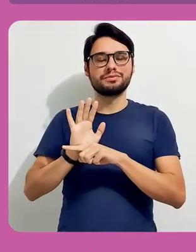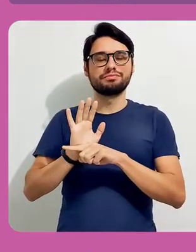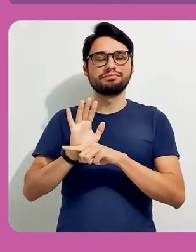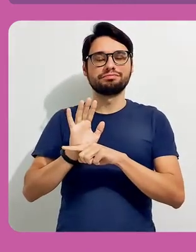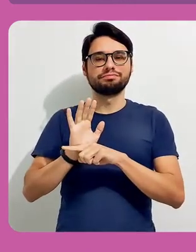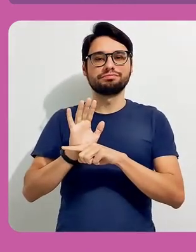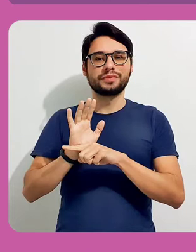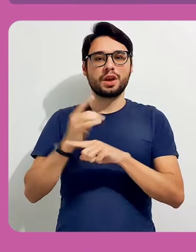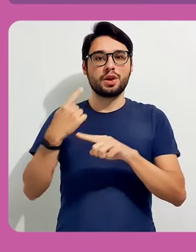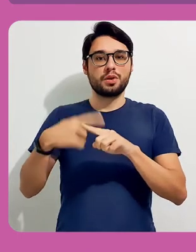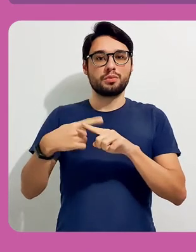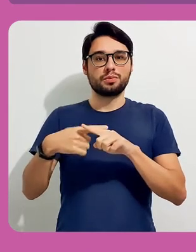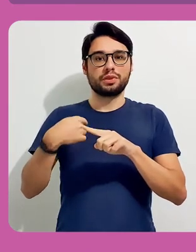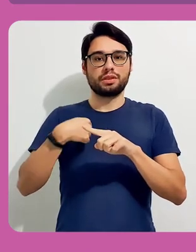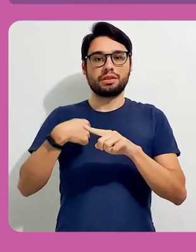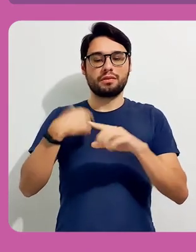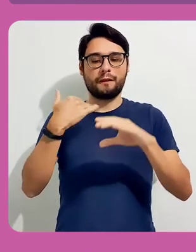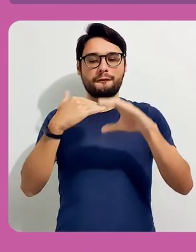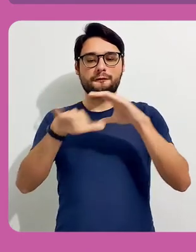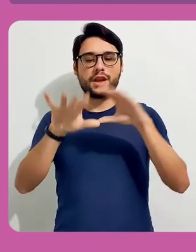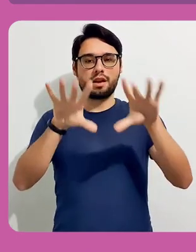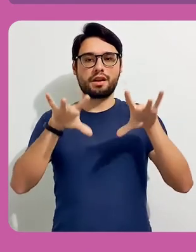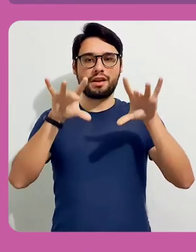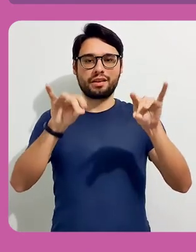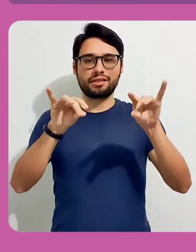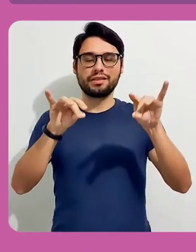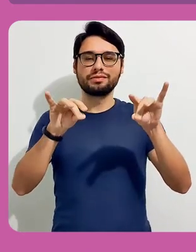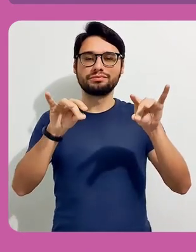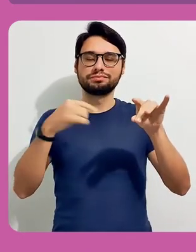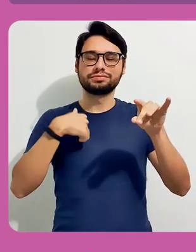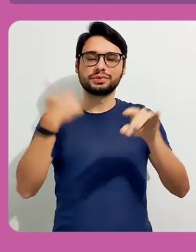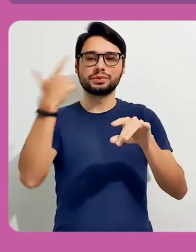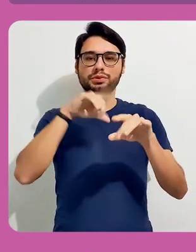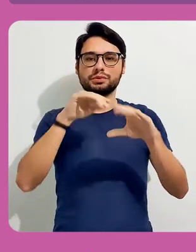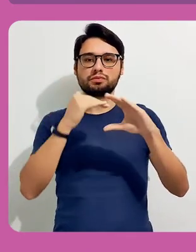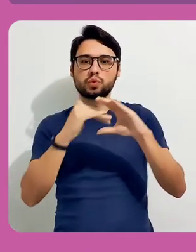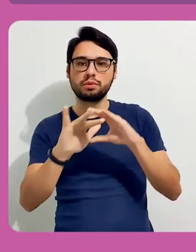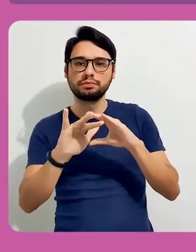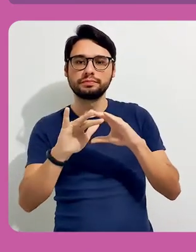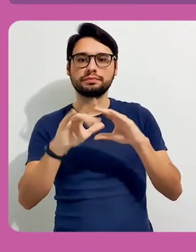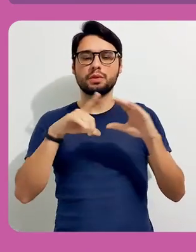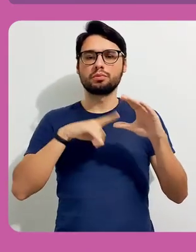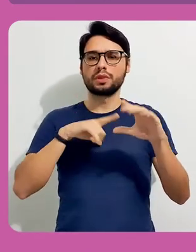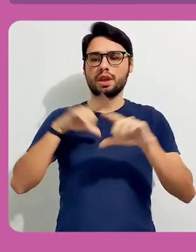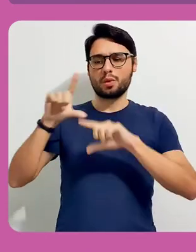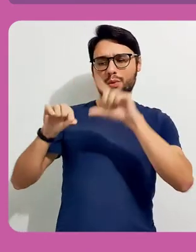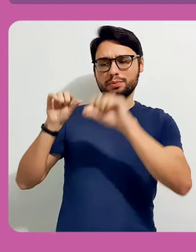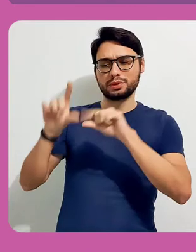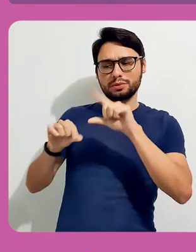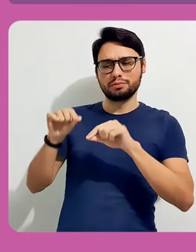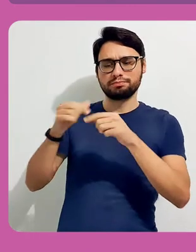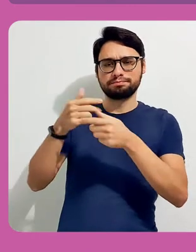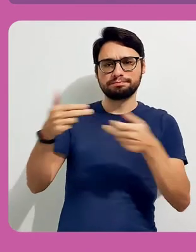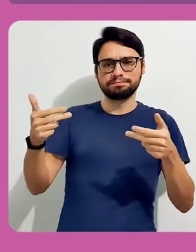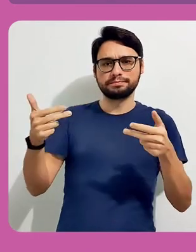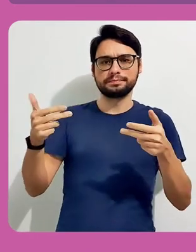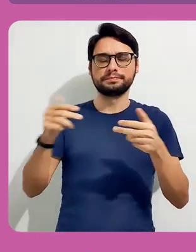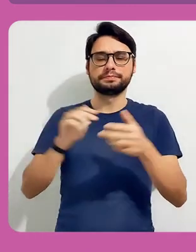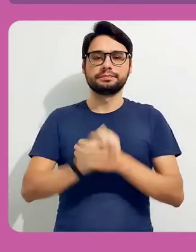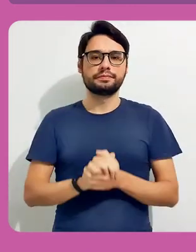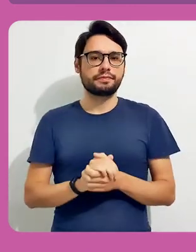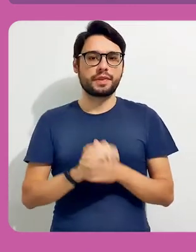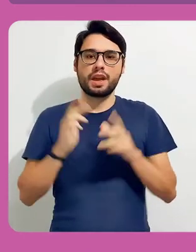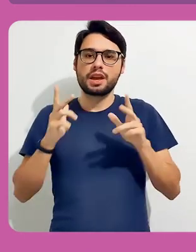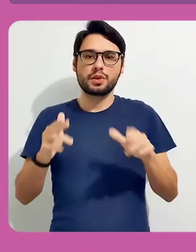arquivo. Então, vejam, as opções são inúmeras, são aquelas opções do editor de